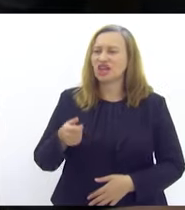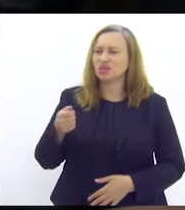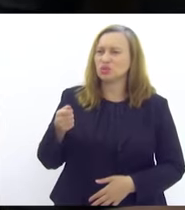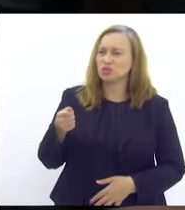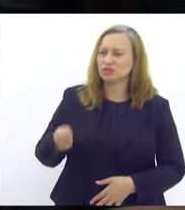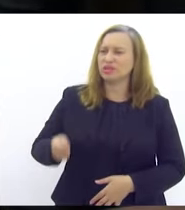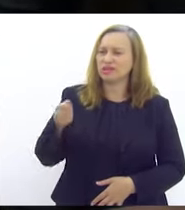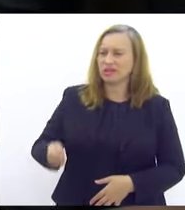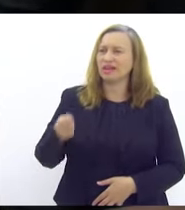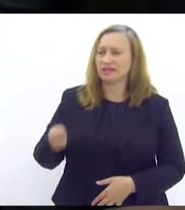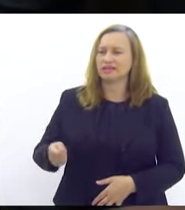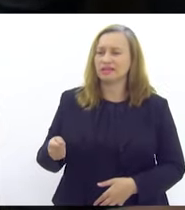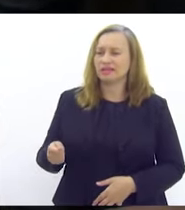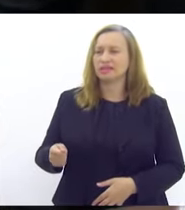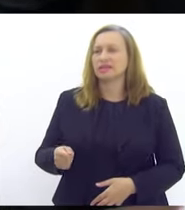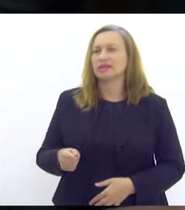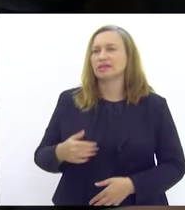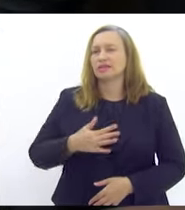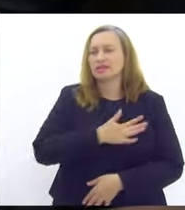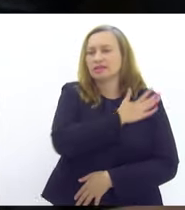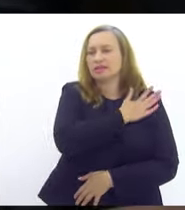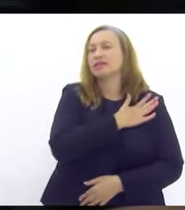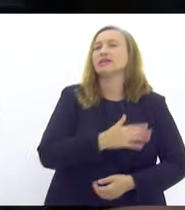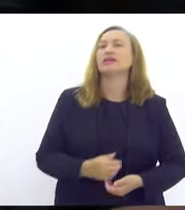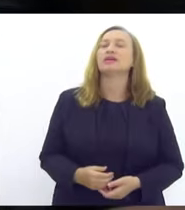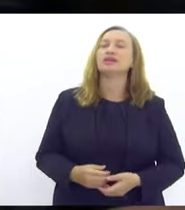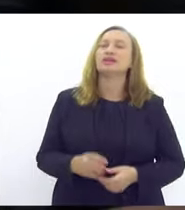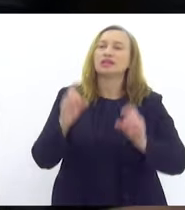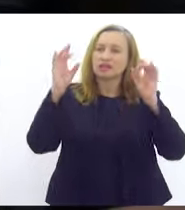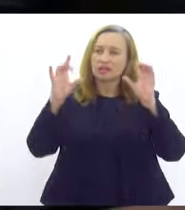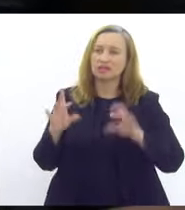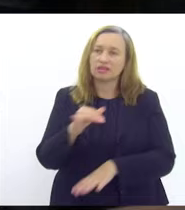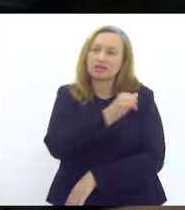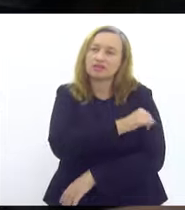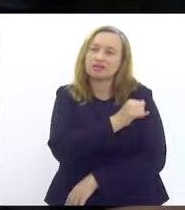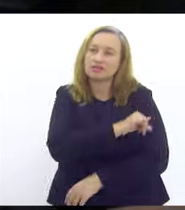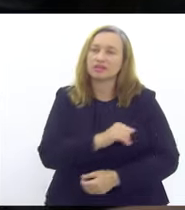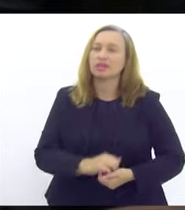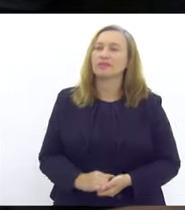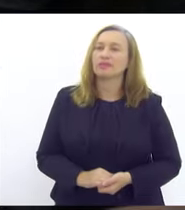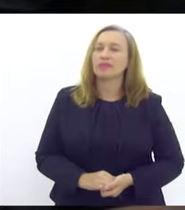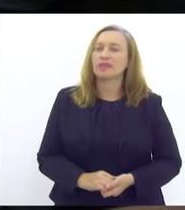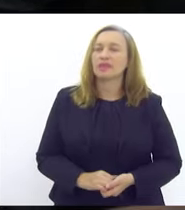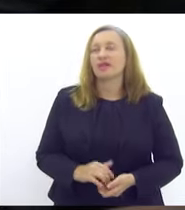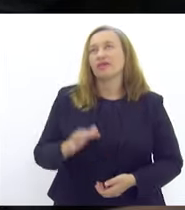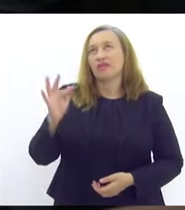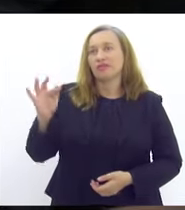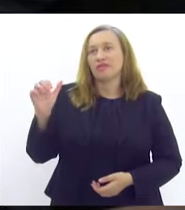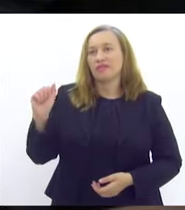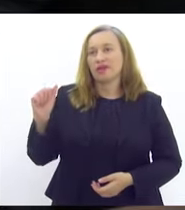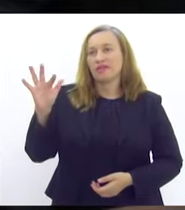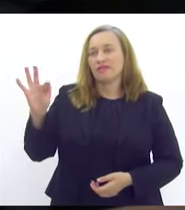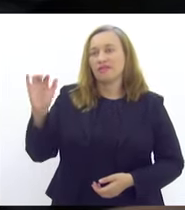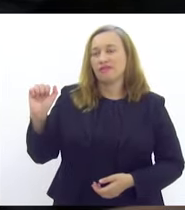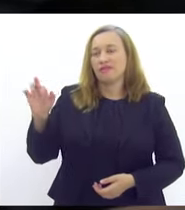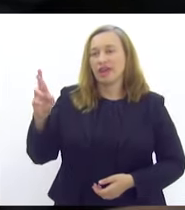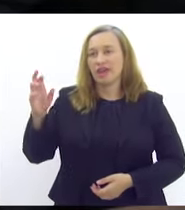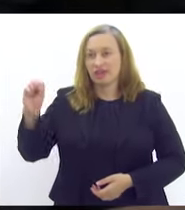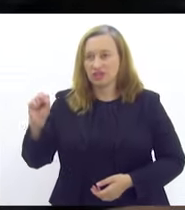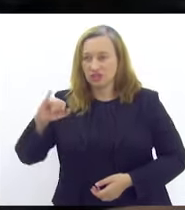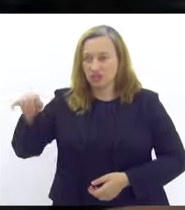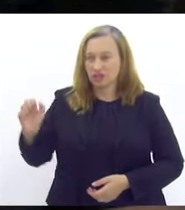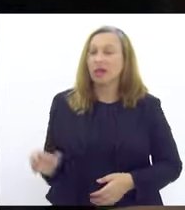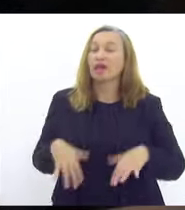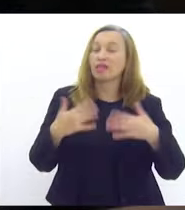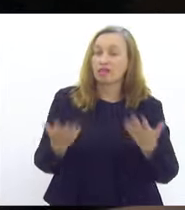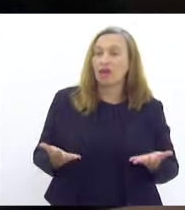antidemocrática empenhada em todo o Brasil, em especial no Rio de Janeiro, mas a FAFERJ teve uma atuação central.